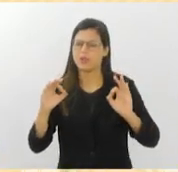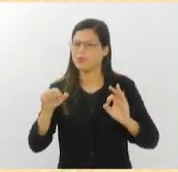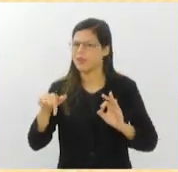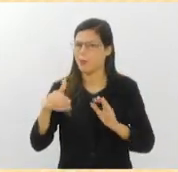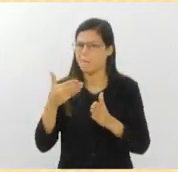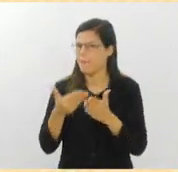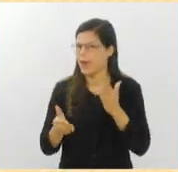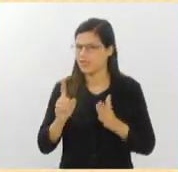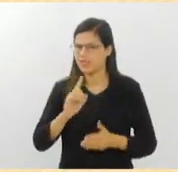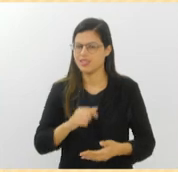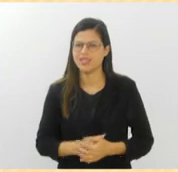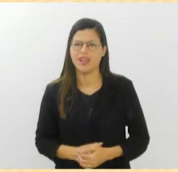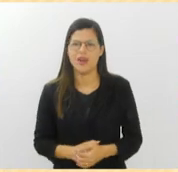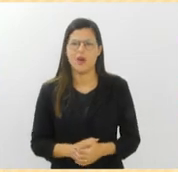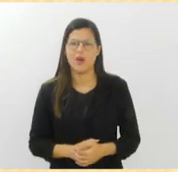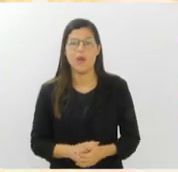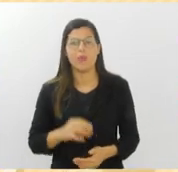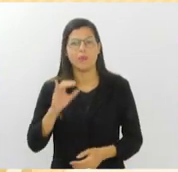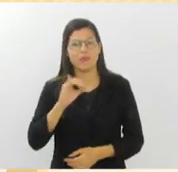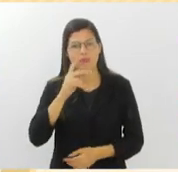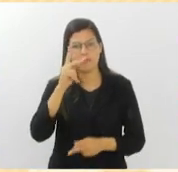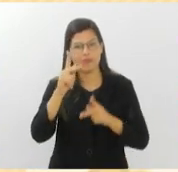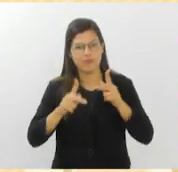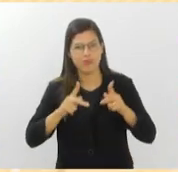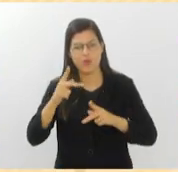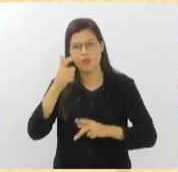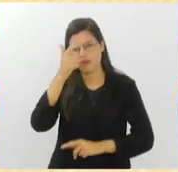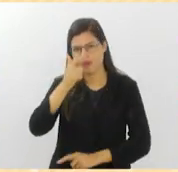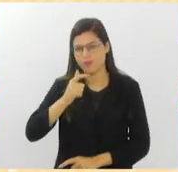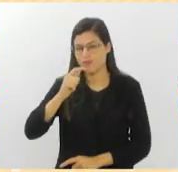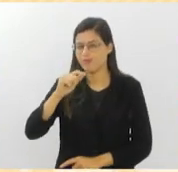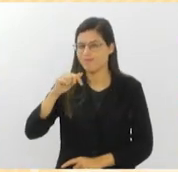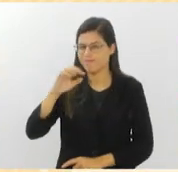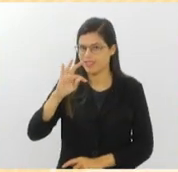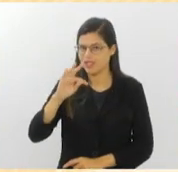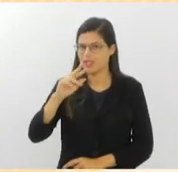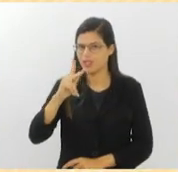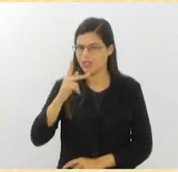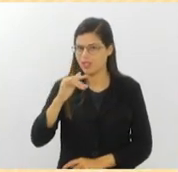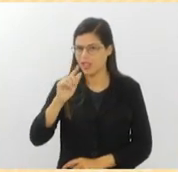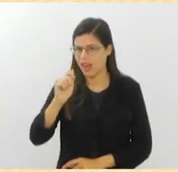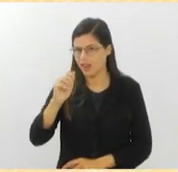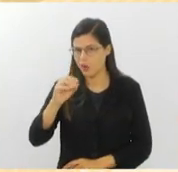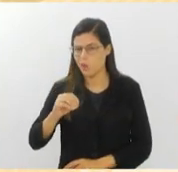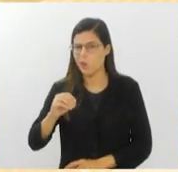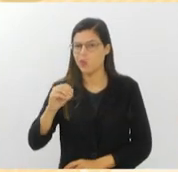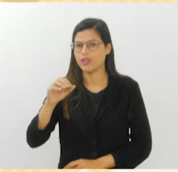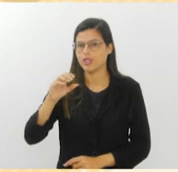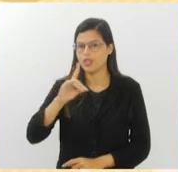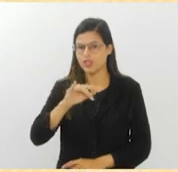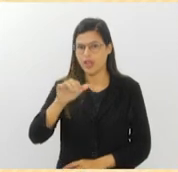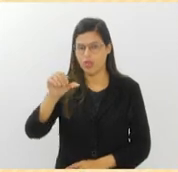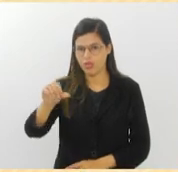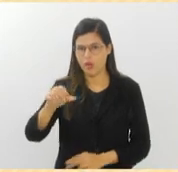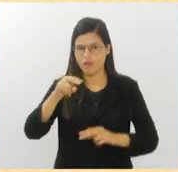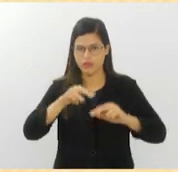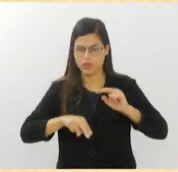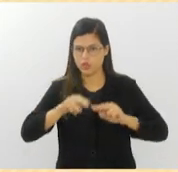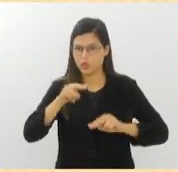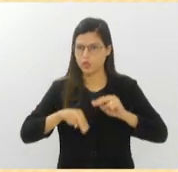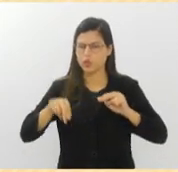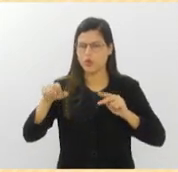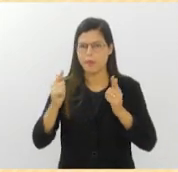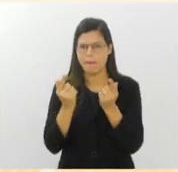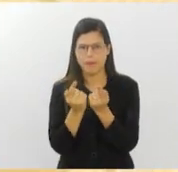pode perder. Fala, meu povo de Magé. Tiaguinho aqui, passando para avisar que dia 9 de junho eu estarei aí na Arena Magé